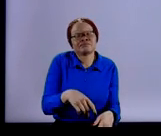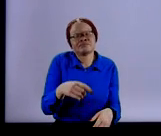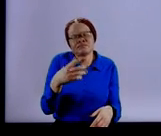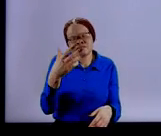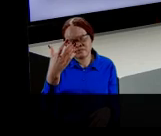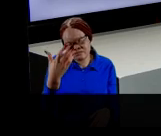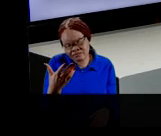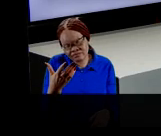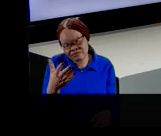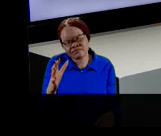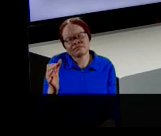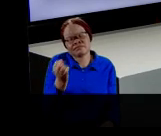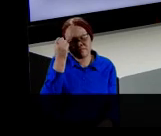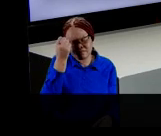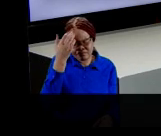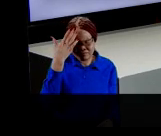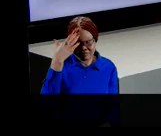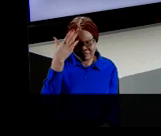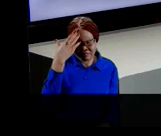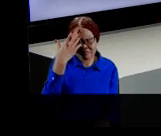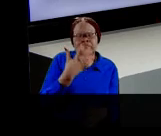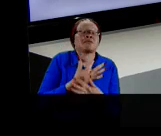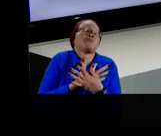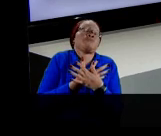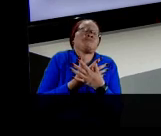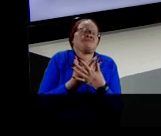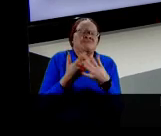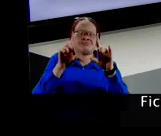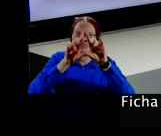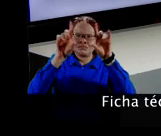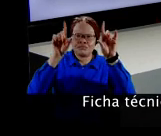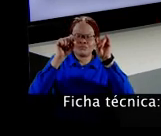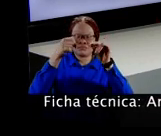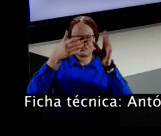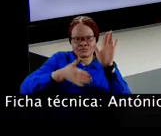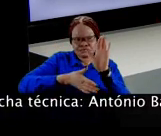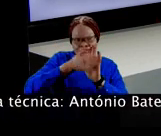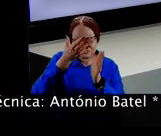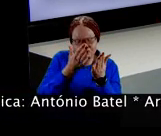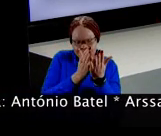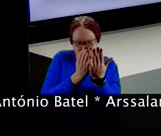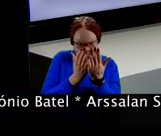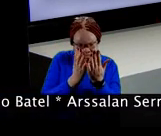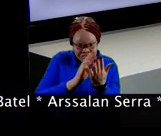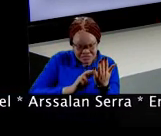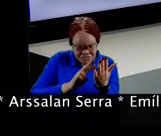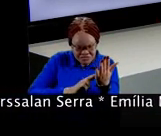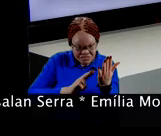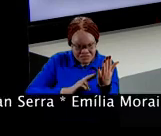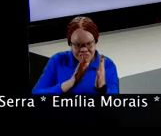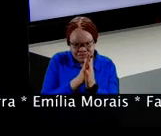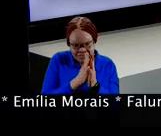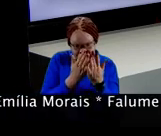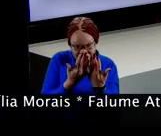indefinidos os meninos poderão saber mais destas matérias a partir de